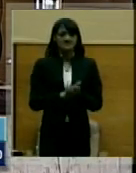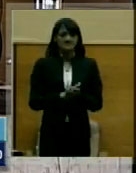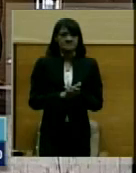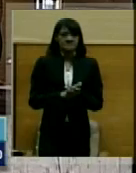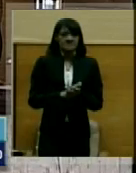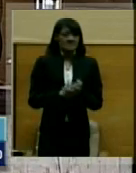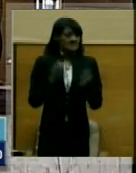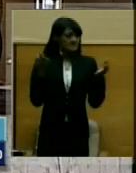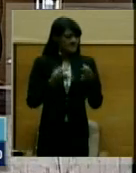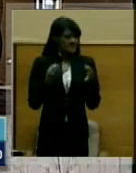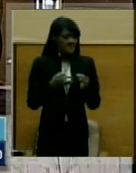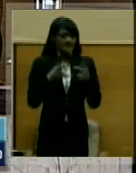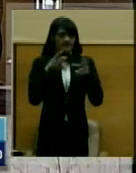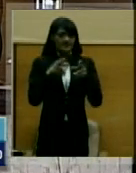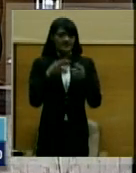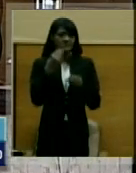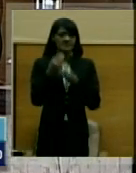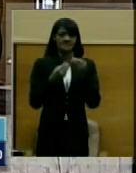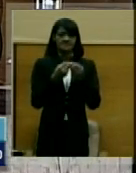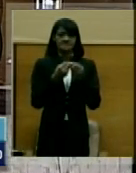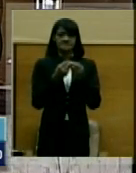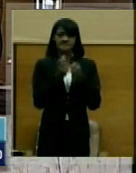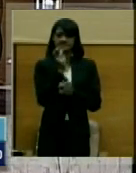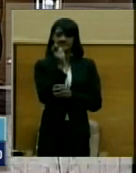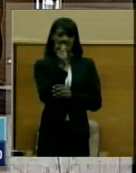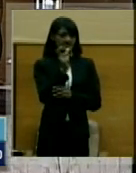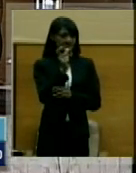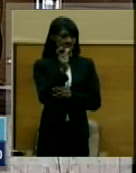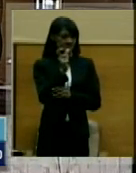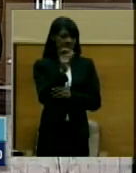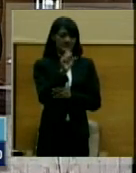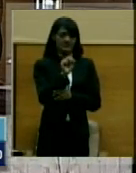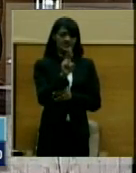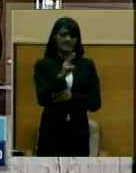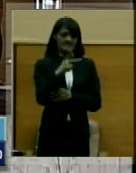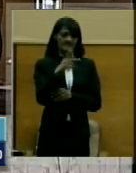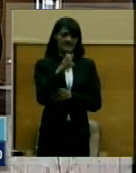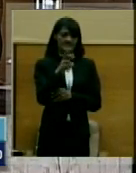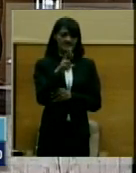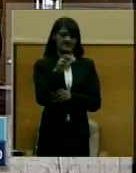tão exata em seu sentido. A palavra superar significa